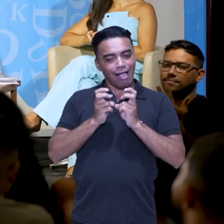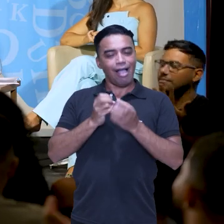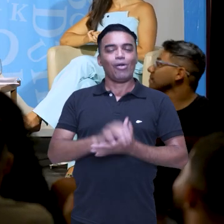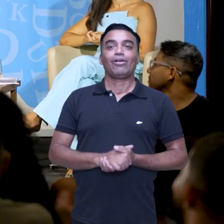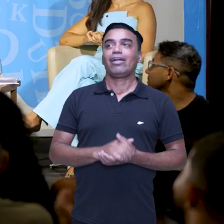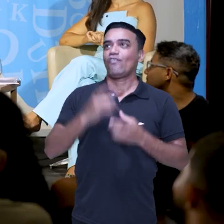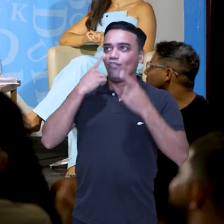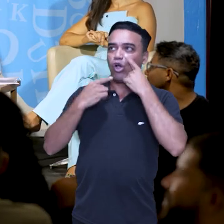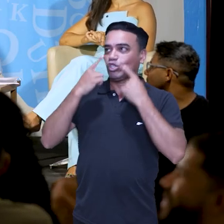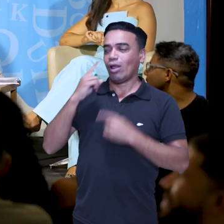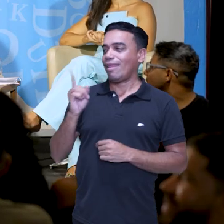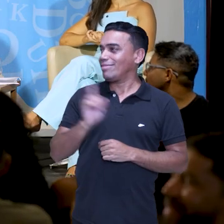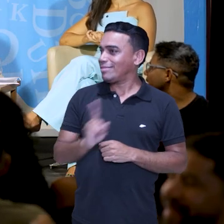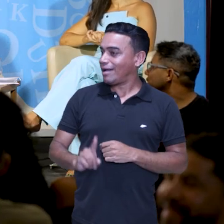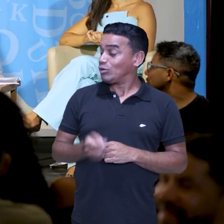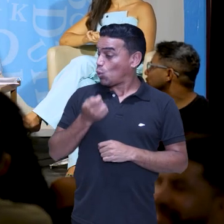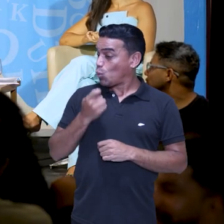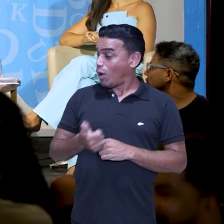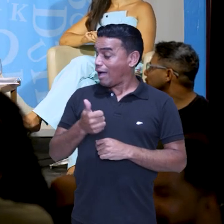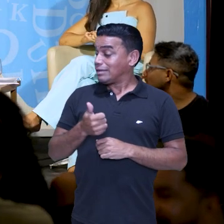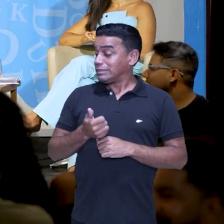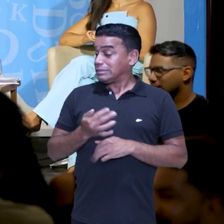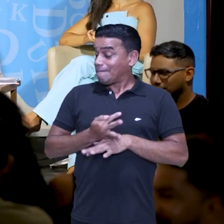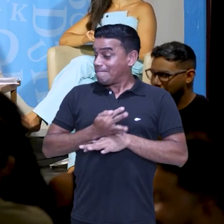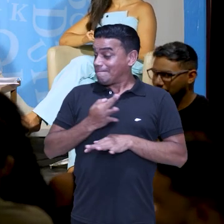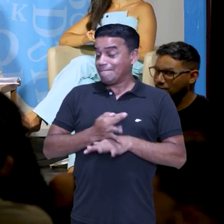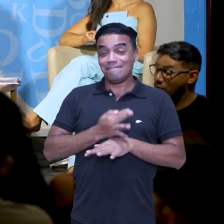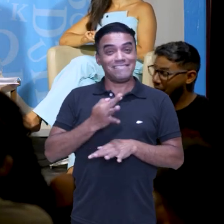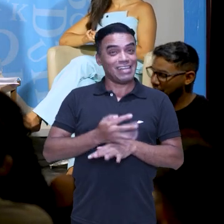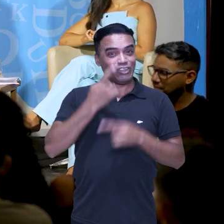Falei que eu não vou chorar hoje, hein? Tô quase, mas eu tô segurando.